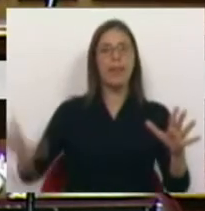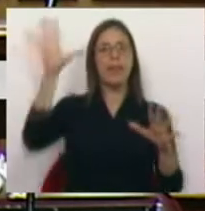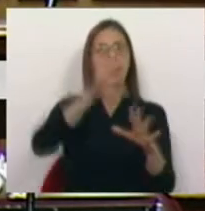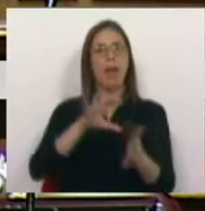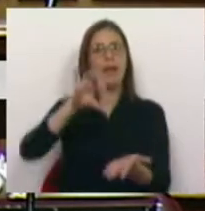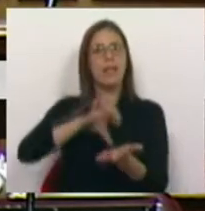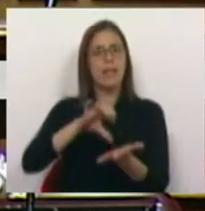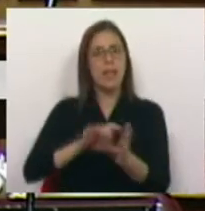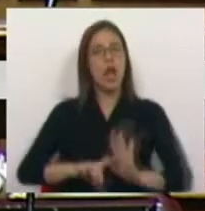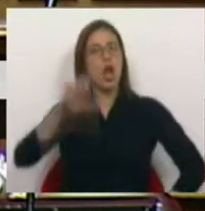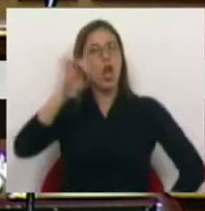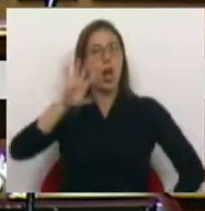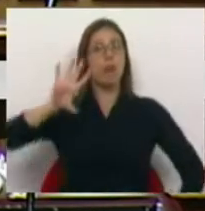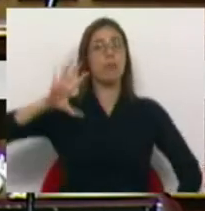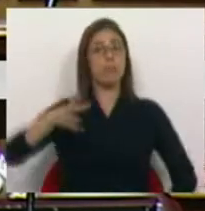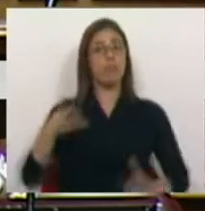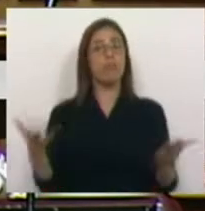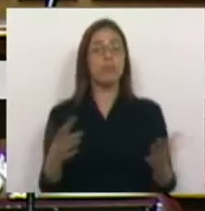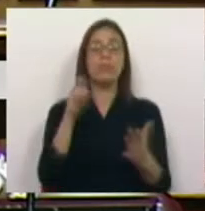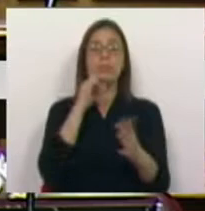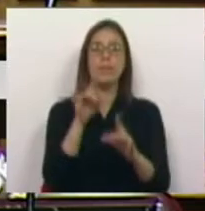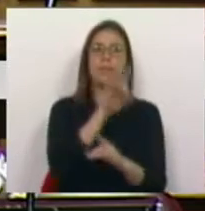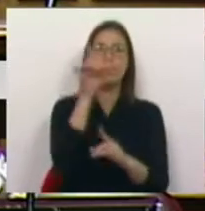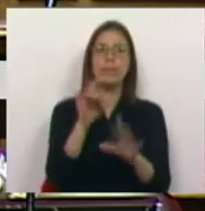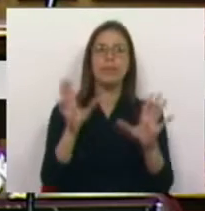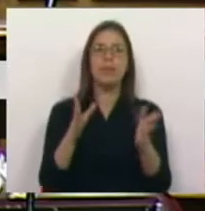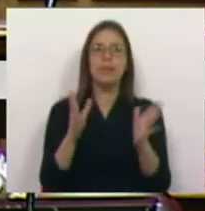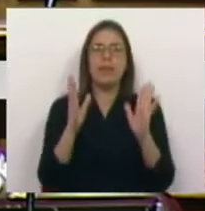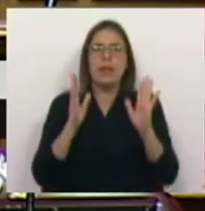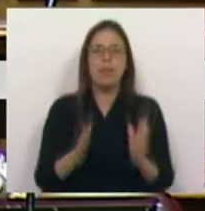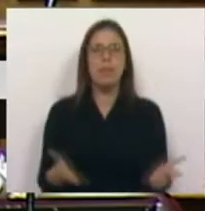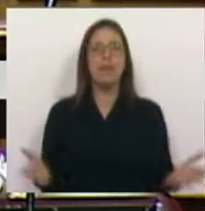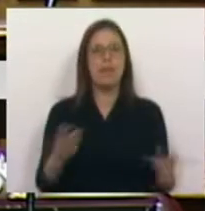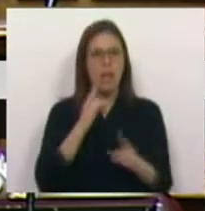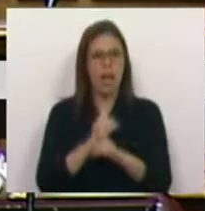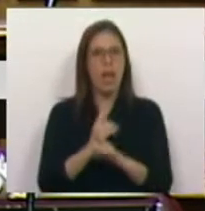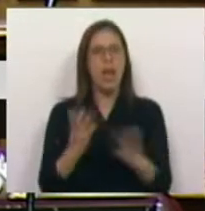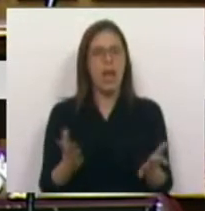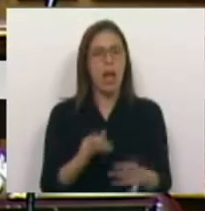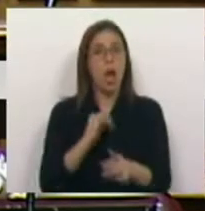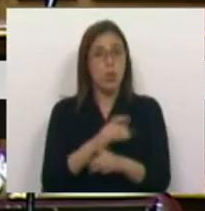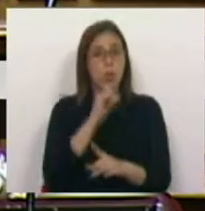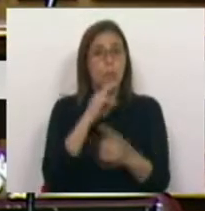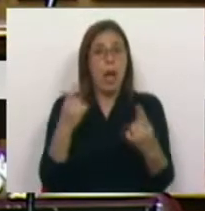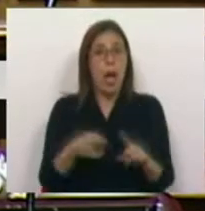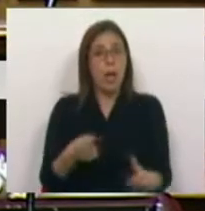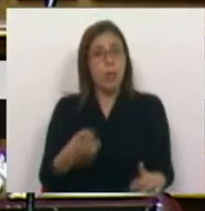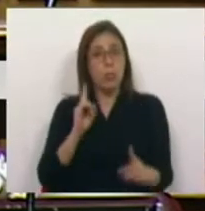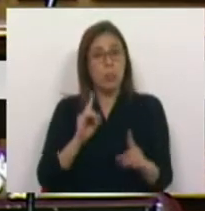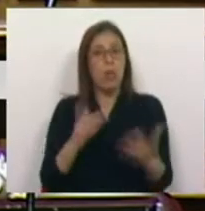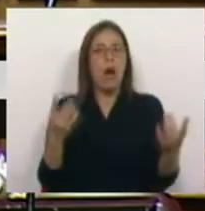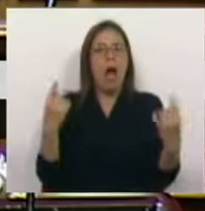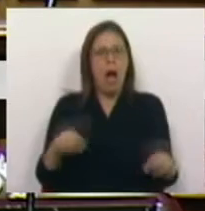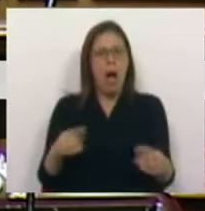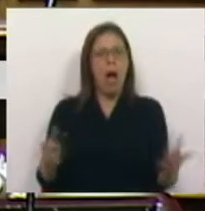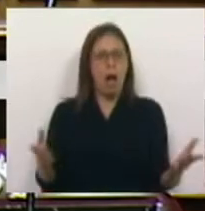do centro e do norte do país. E pode-se colocar a questão, mas isto tem que ser mesmo assim? Há outra hipótese que não esta? É